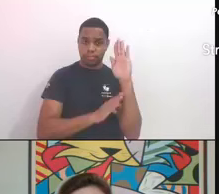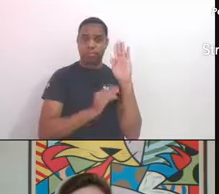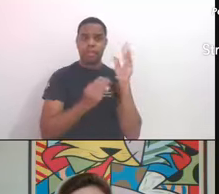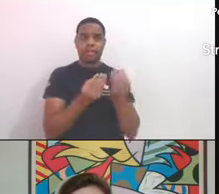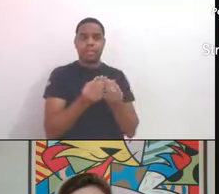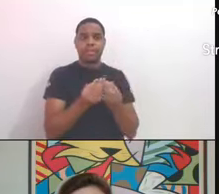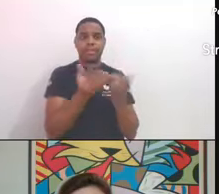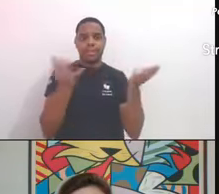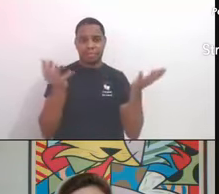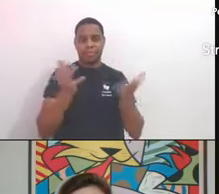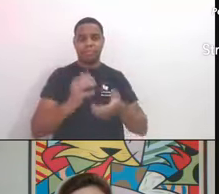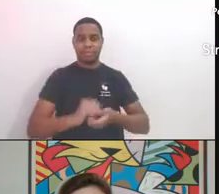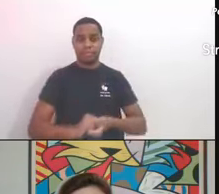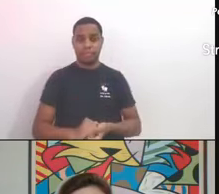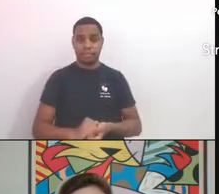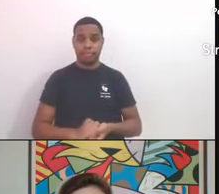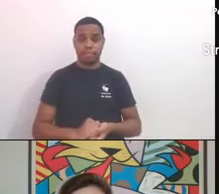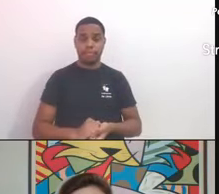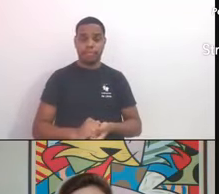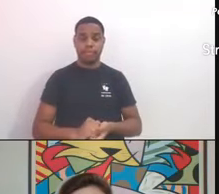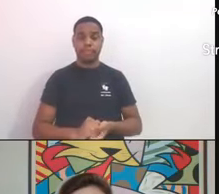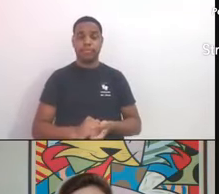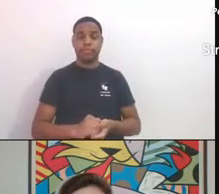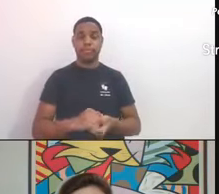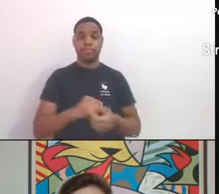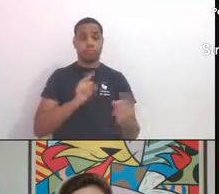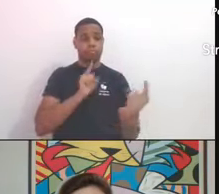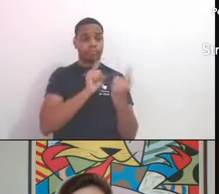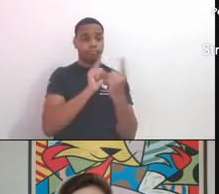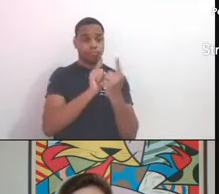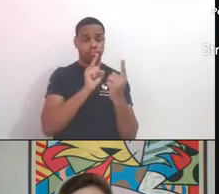seja para atender as pessoas